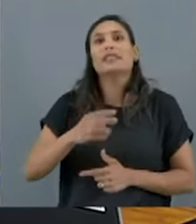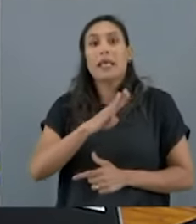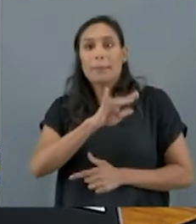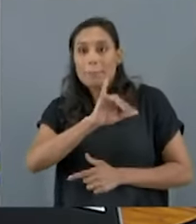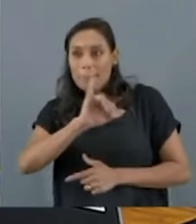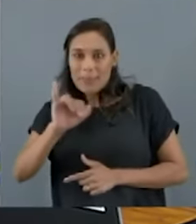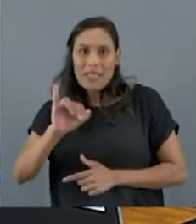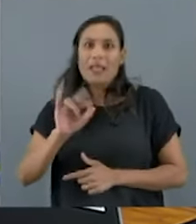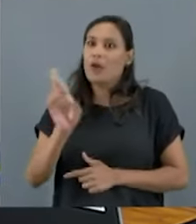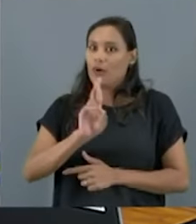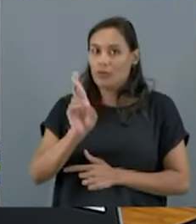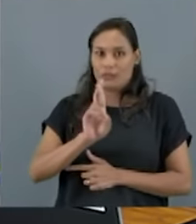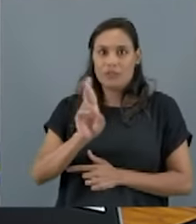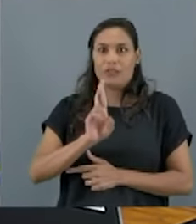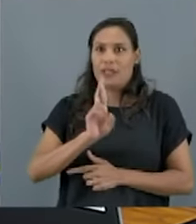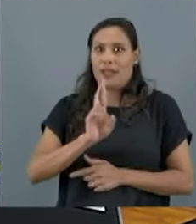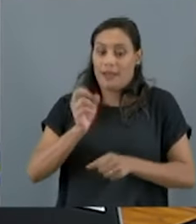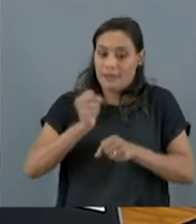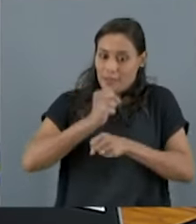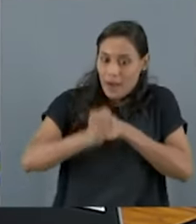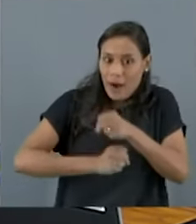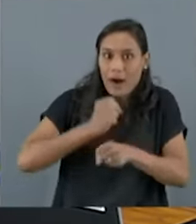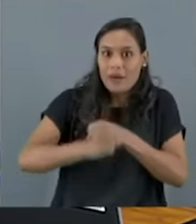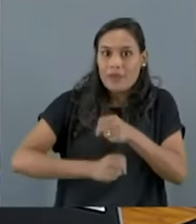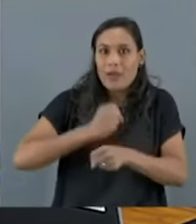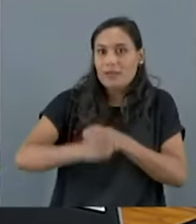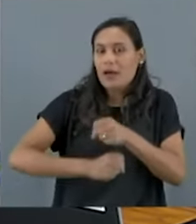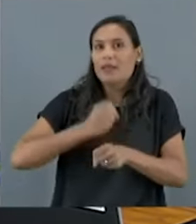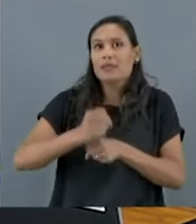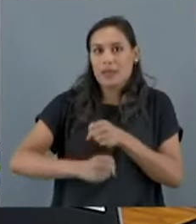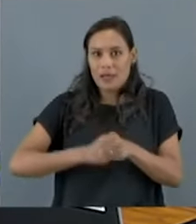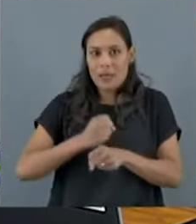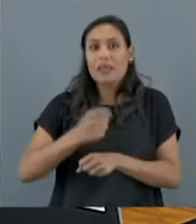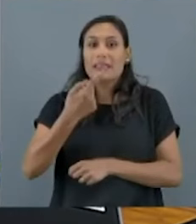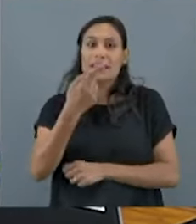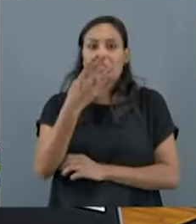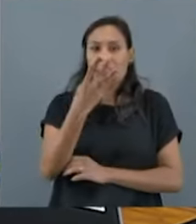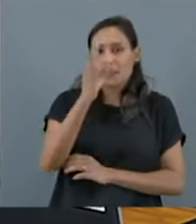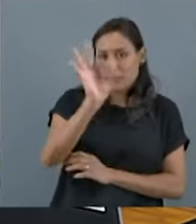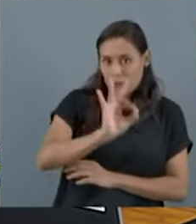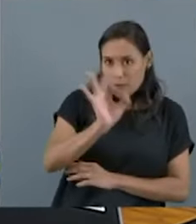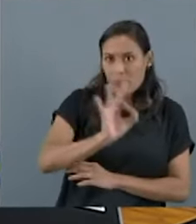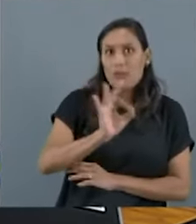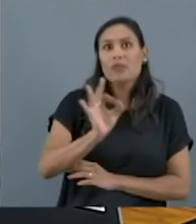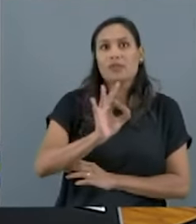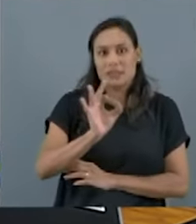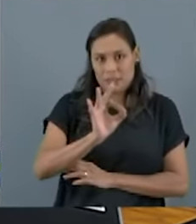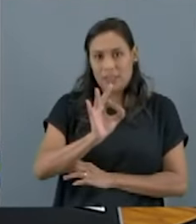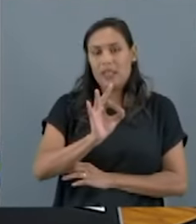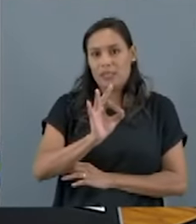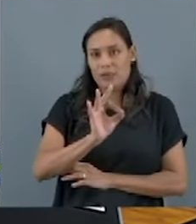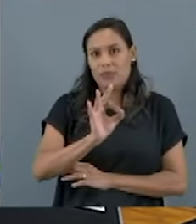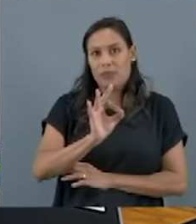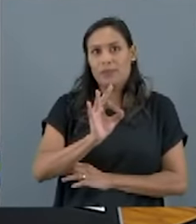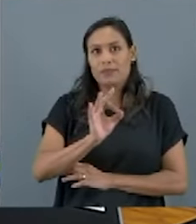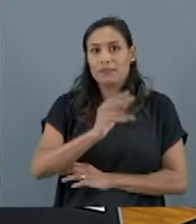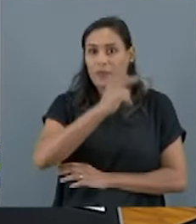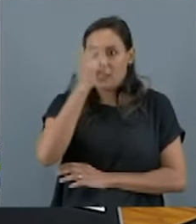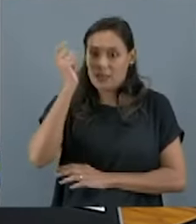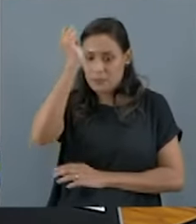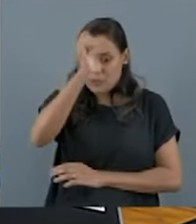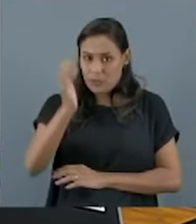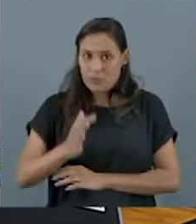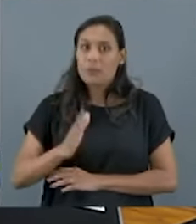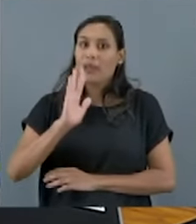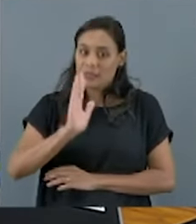crescendo exponencialmente ano a ano. 74% dos brasileiros jogam ou já jogaram algum jogo eletrônico,